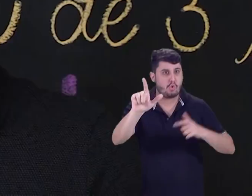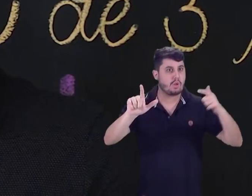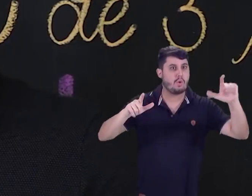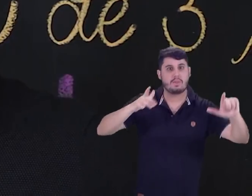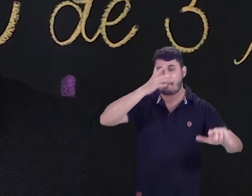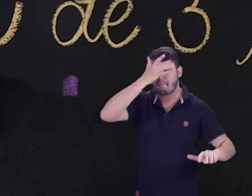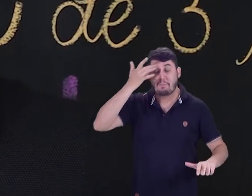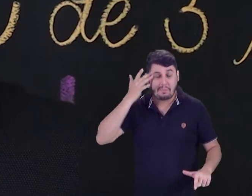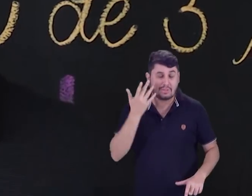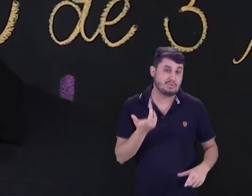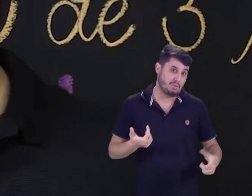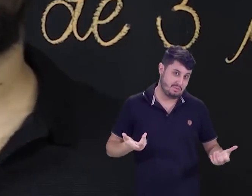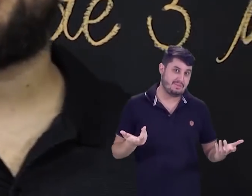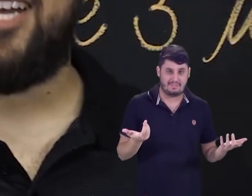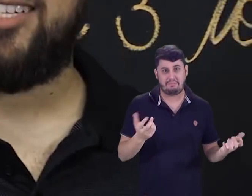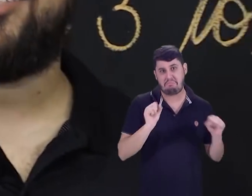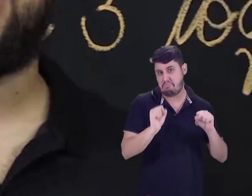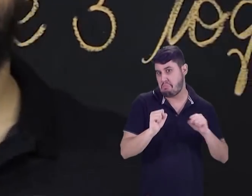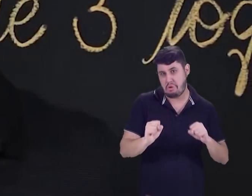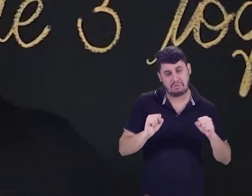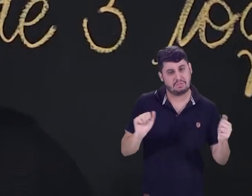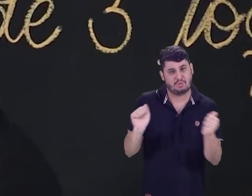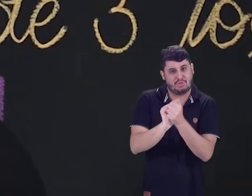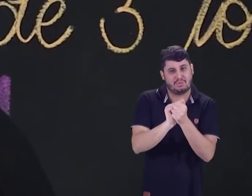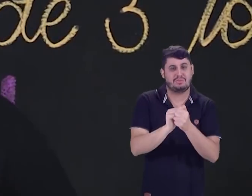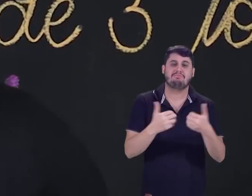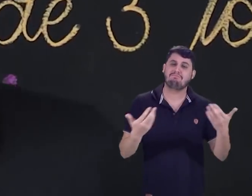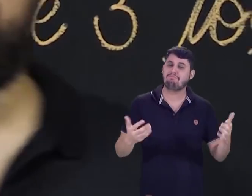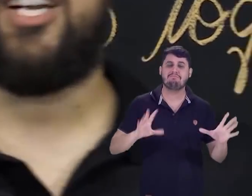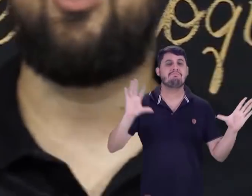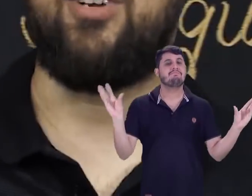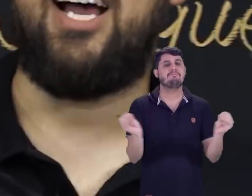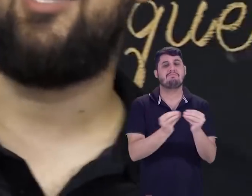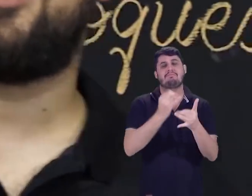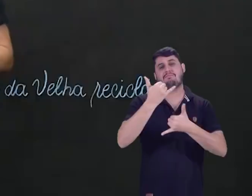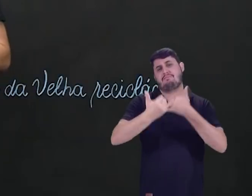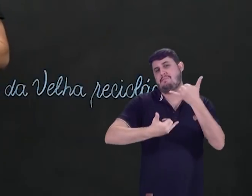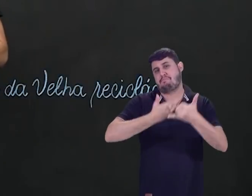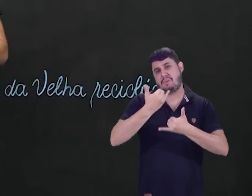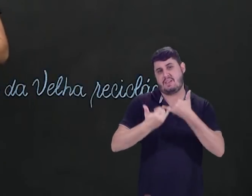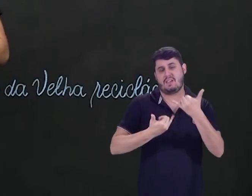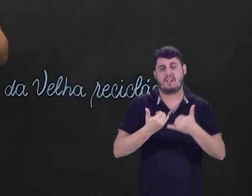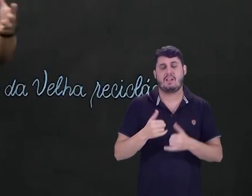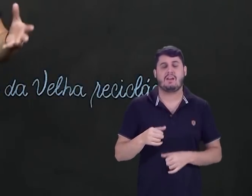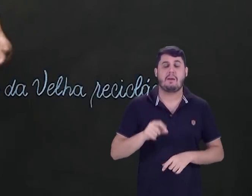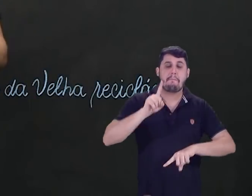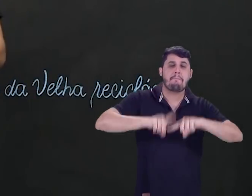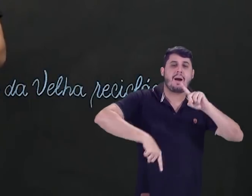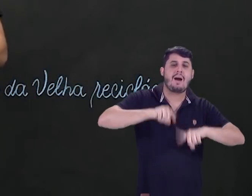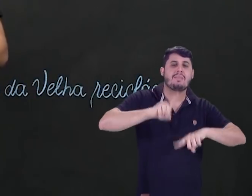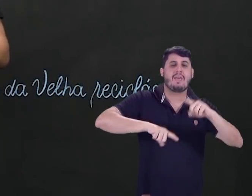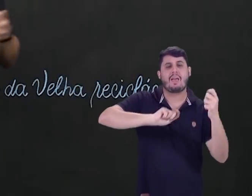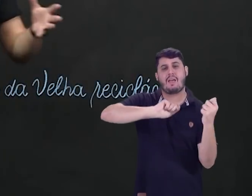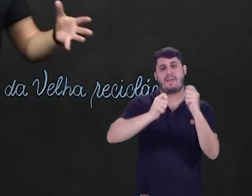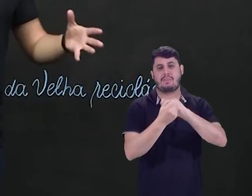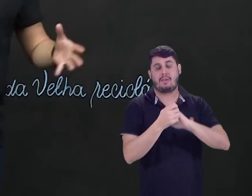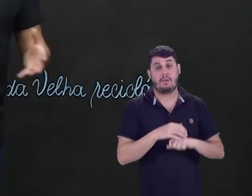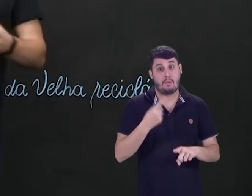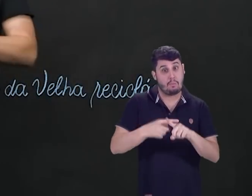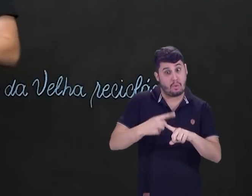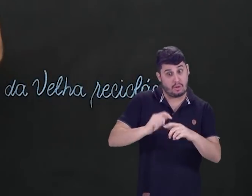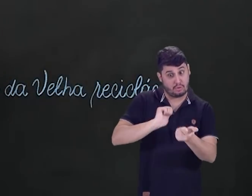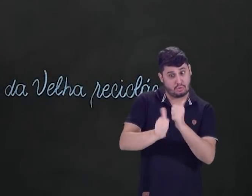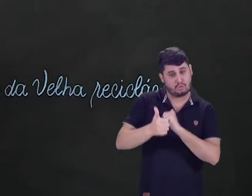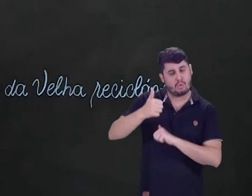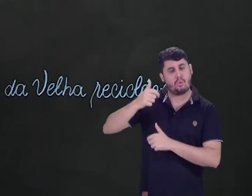jogo. E esses foram os nossos jogos com materiais recicláveis. Os jogos tradicionais, eles trazem toda uma cultura que a gente pode